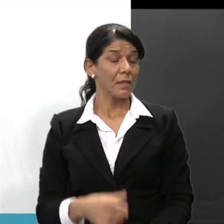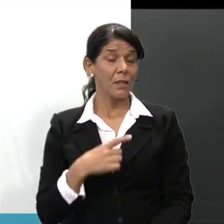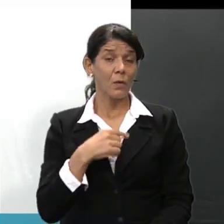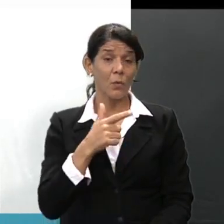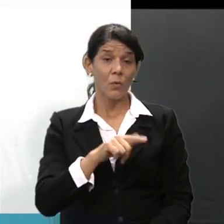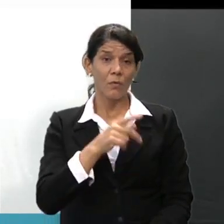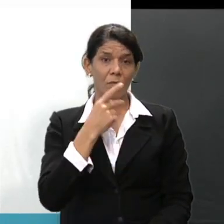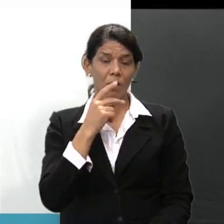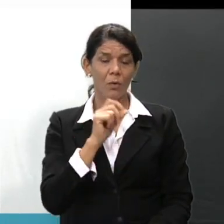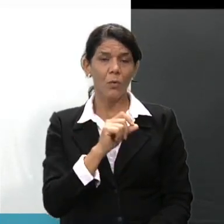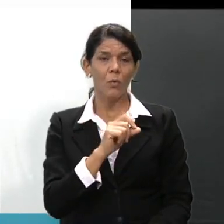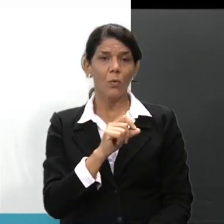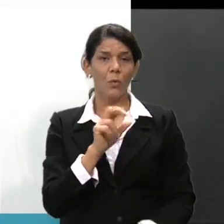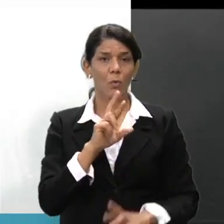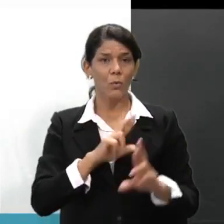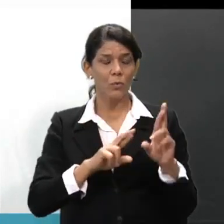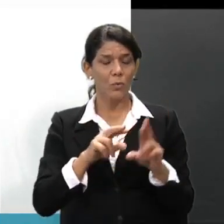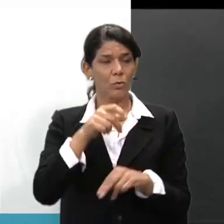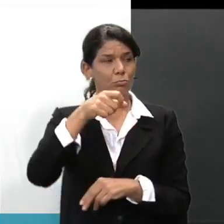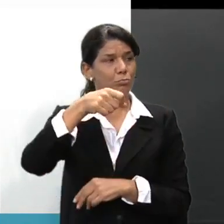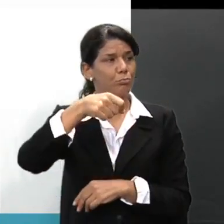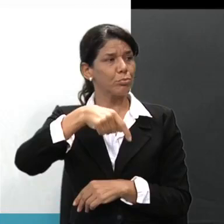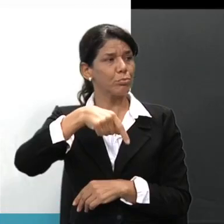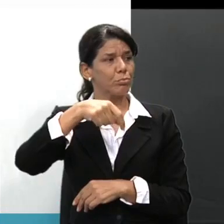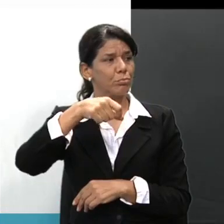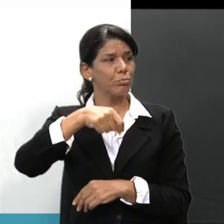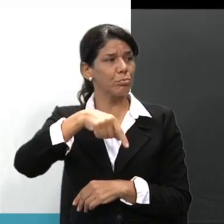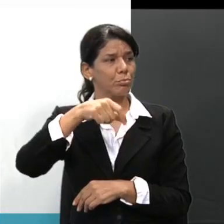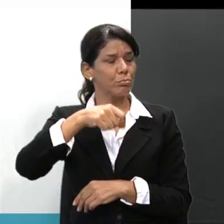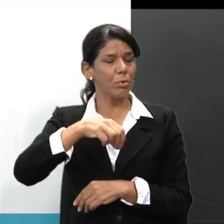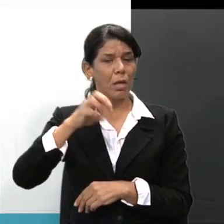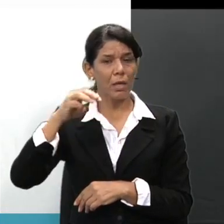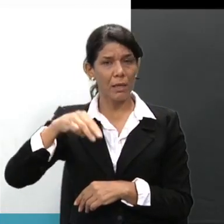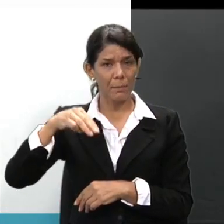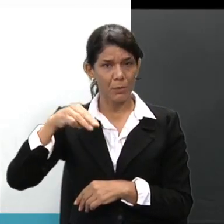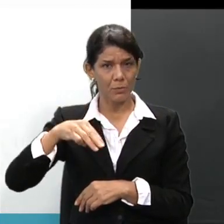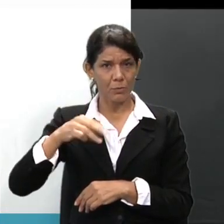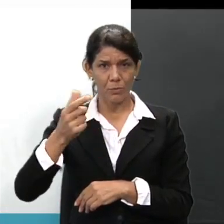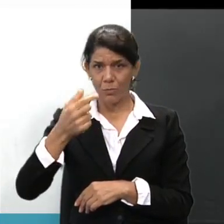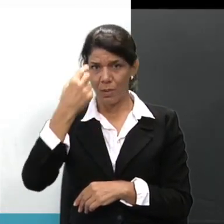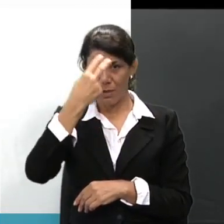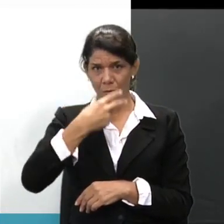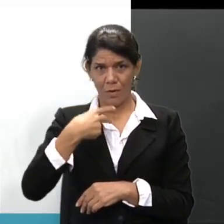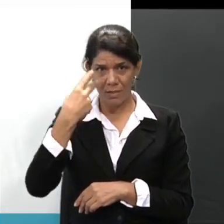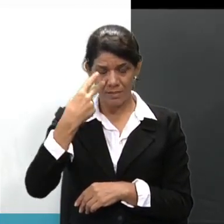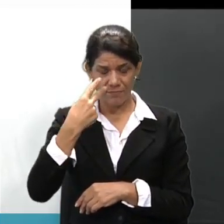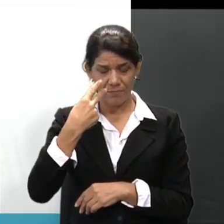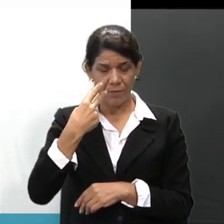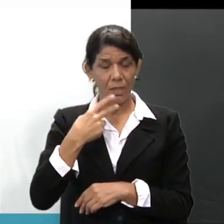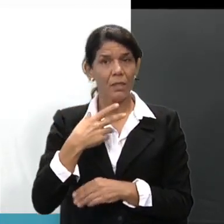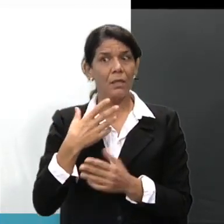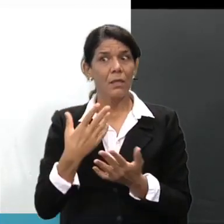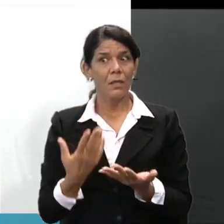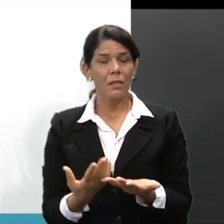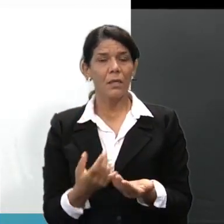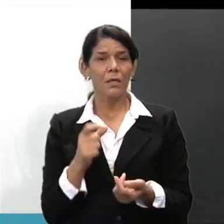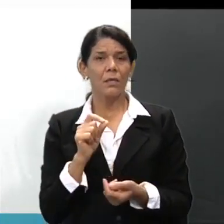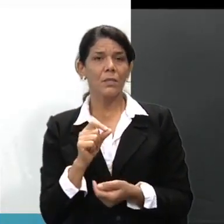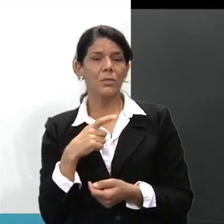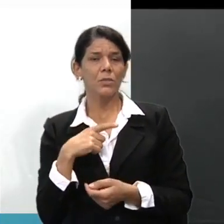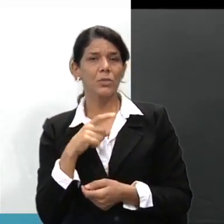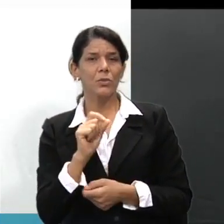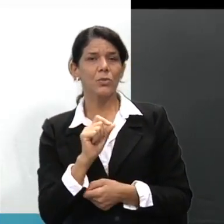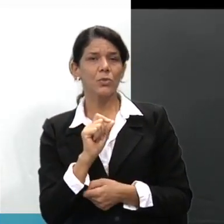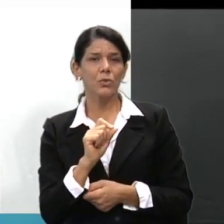deparar, é com o controle de gotejamento em minutos e não em horas. Portanto, nesse caso, nós